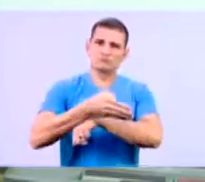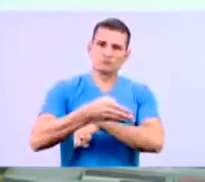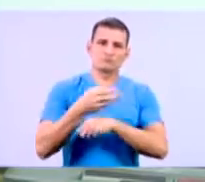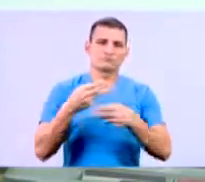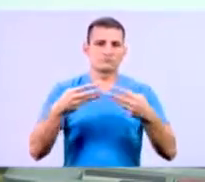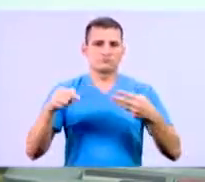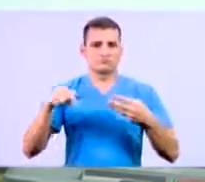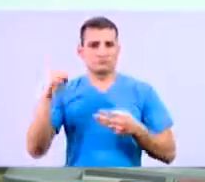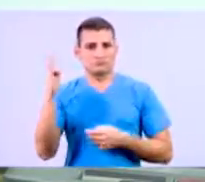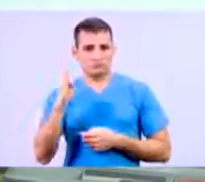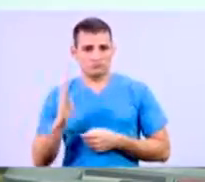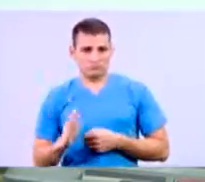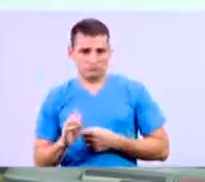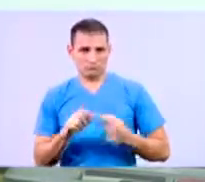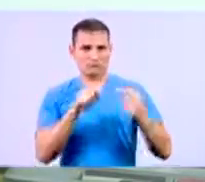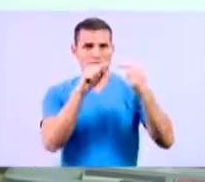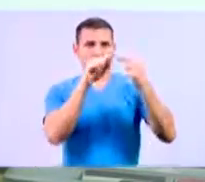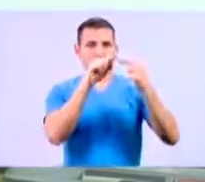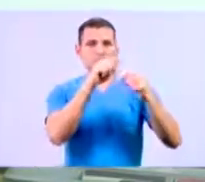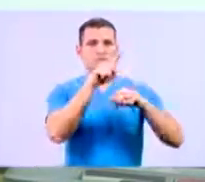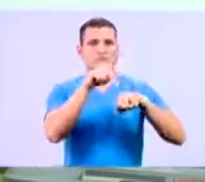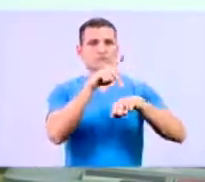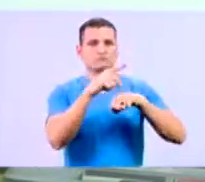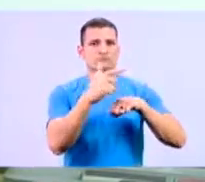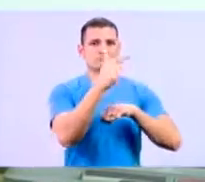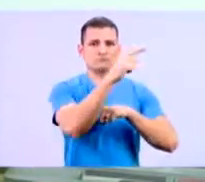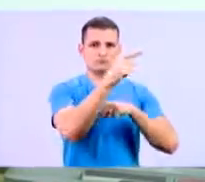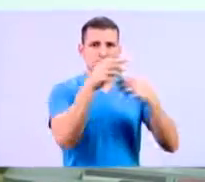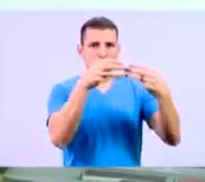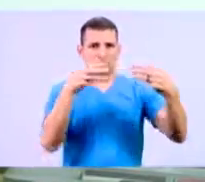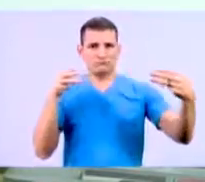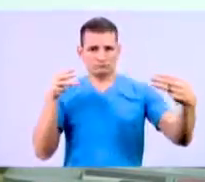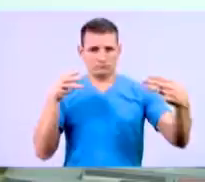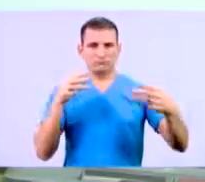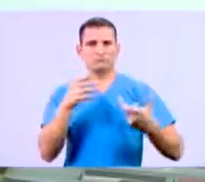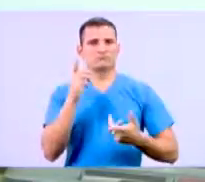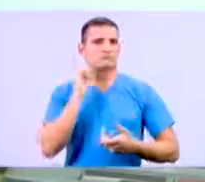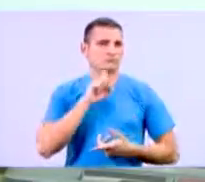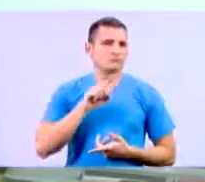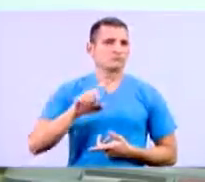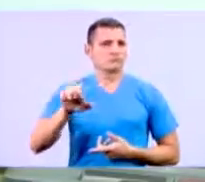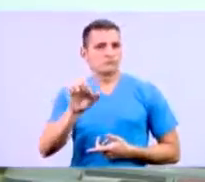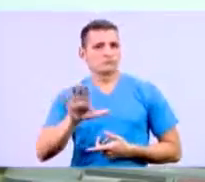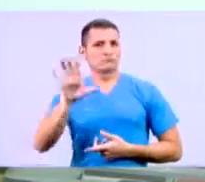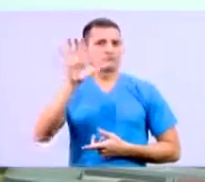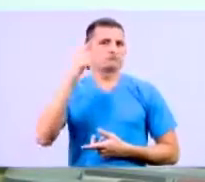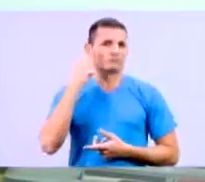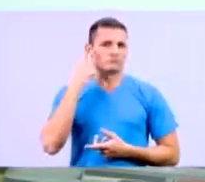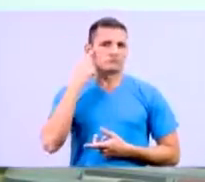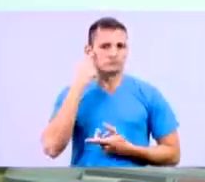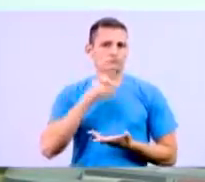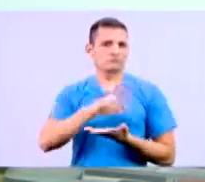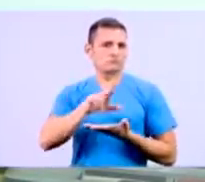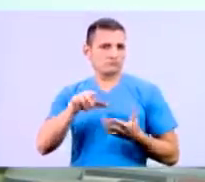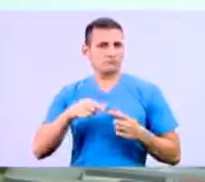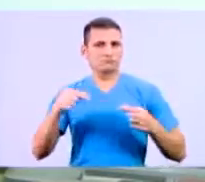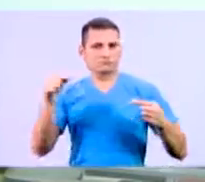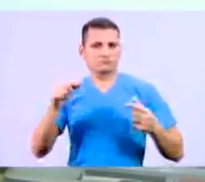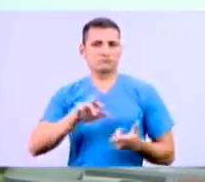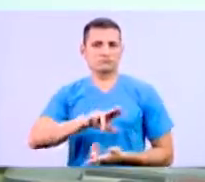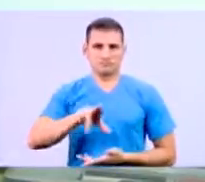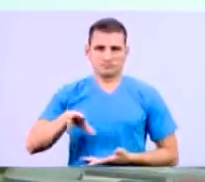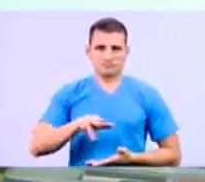redes brasileiras se conectem com redes estrangeiras, dos Estados Unidos, Europa, Japão e por aí vai.